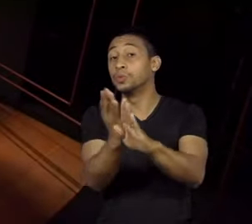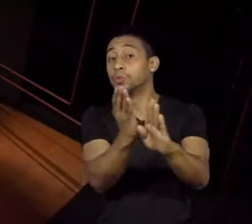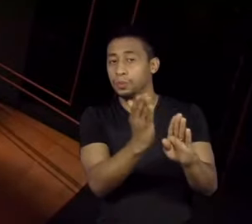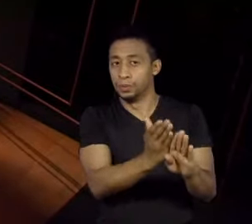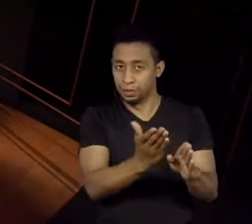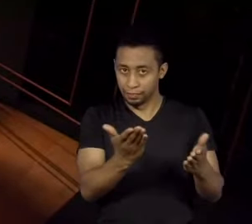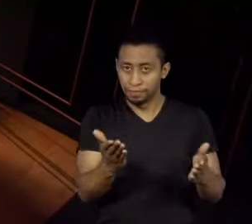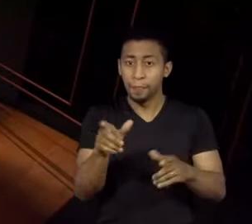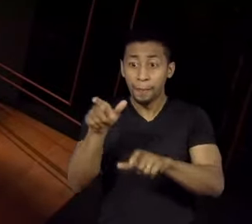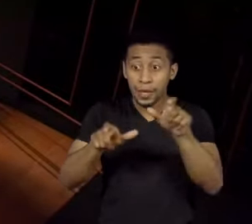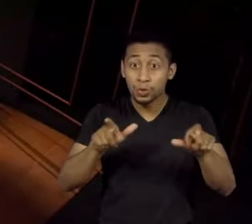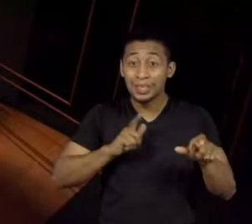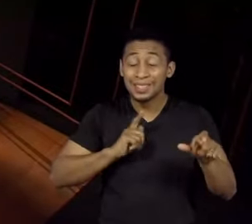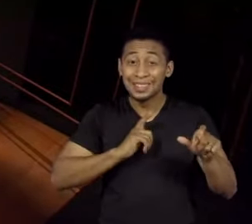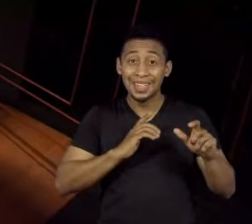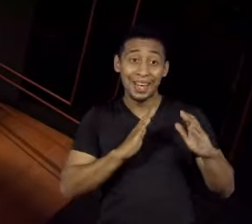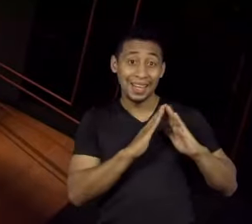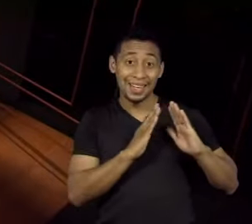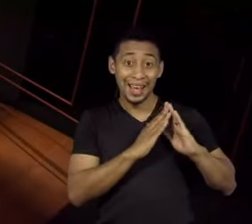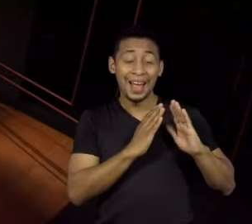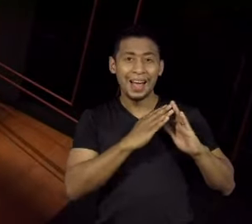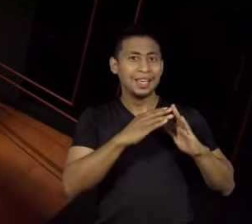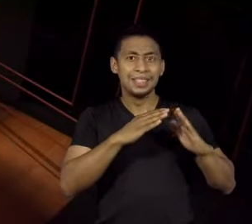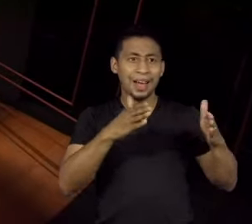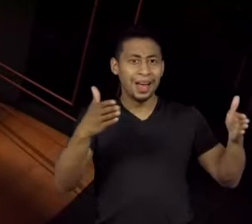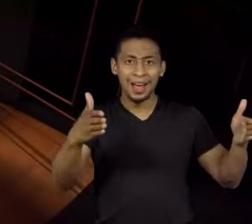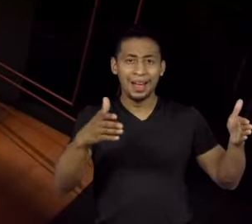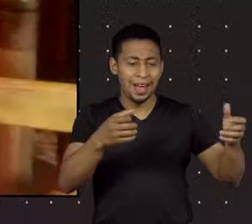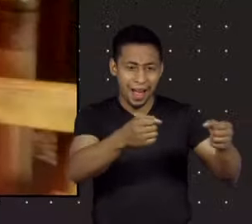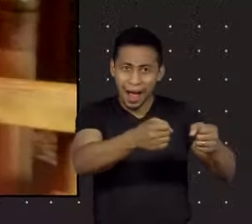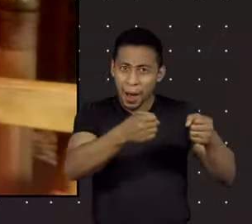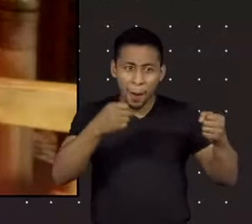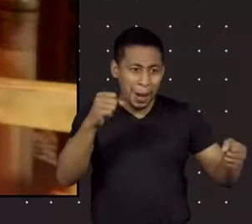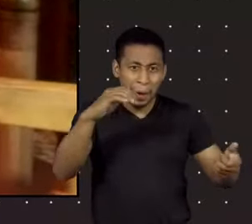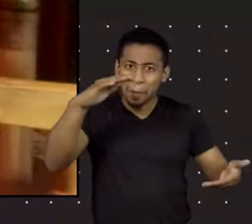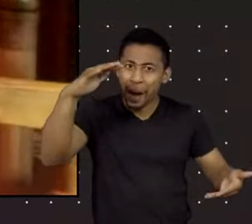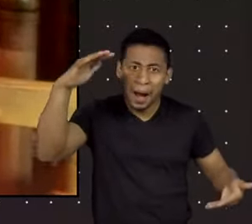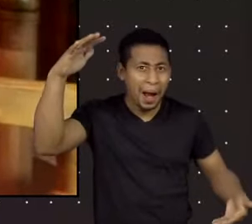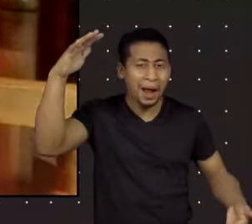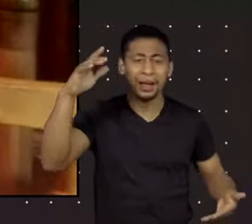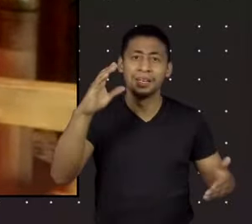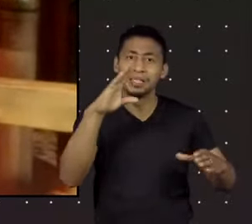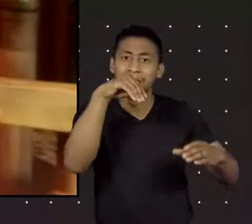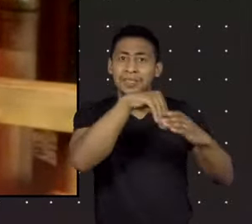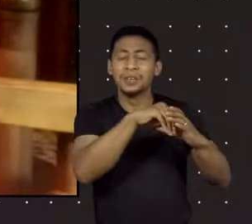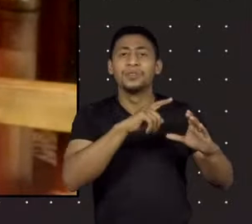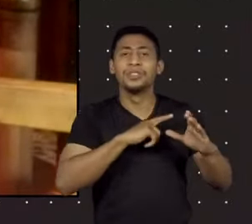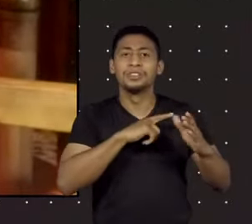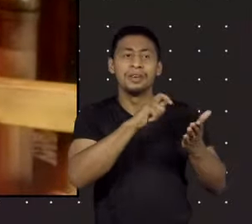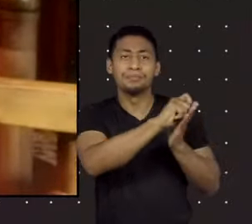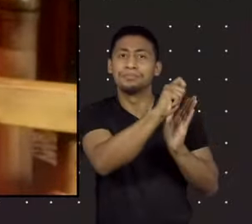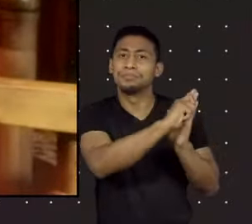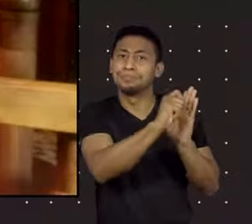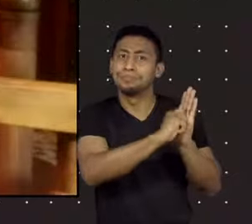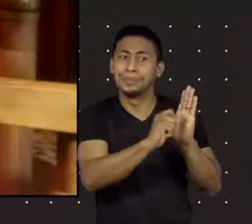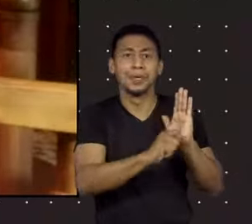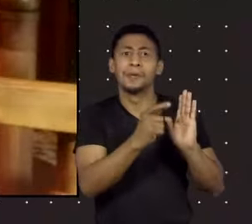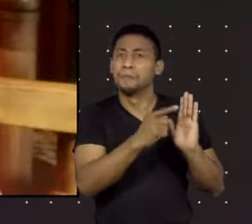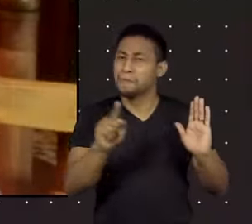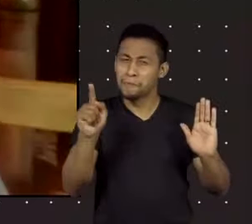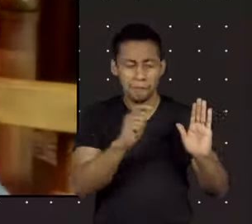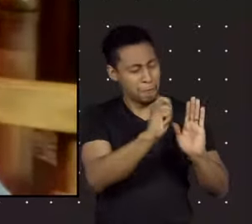de suas casas armários com grandes quantidades de partituras escritas à mão, muito